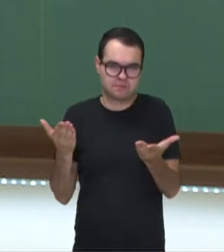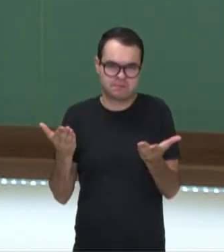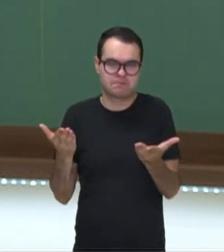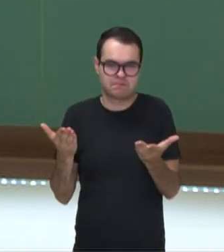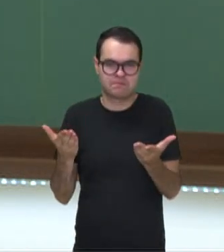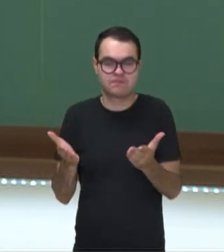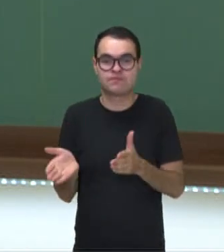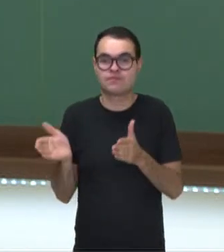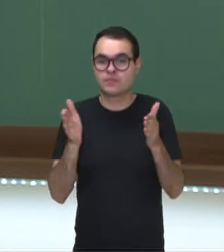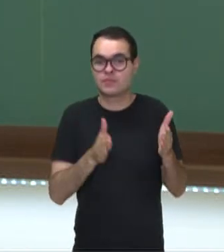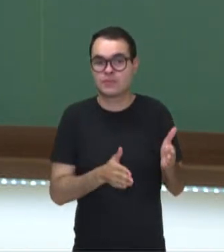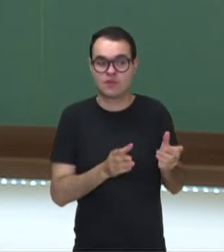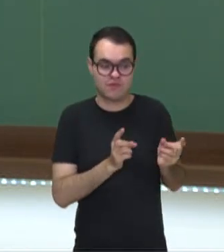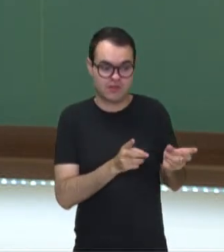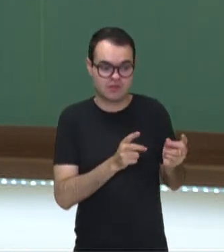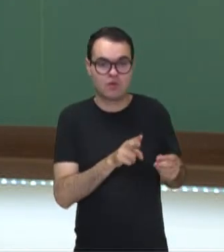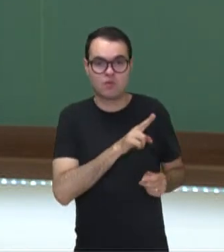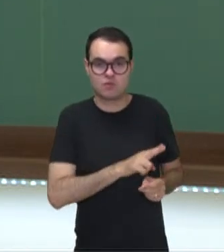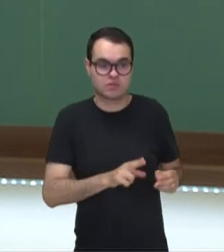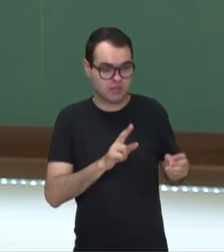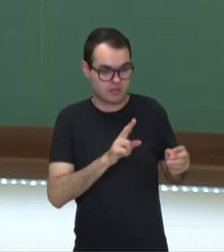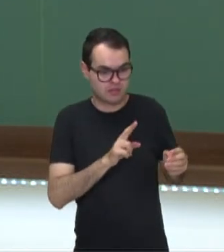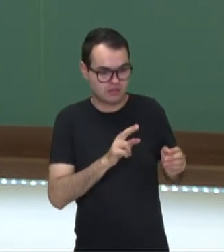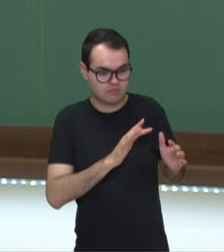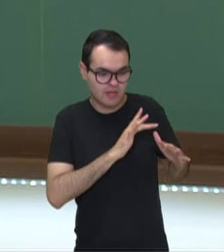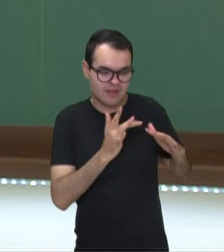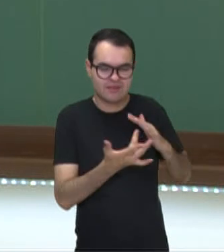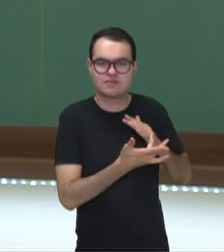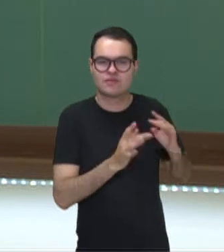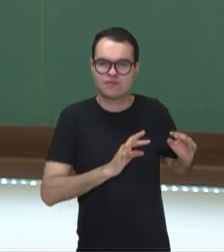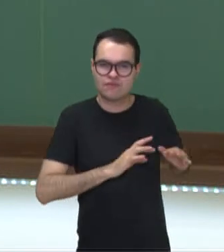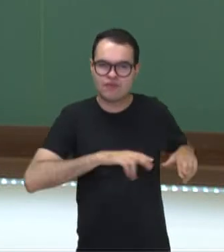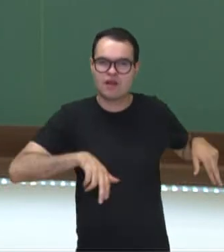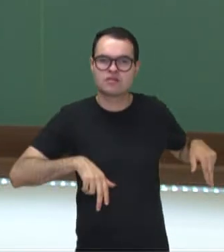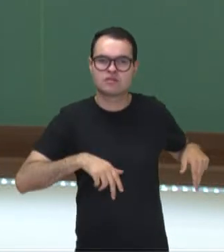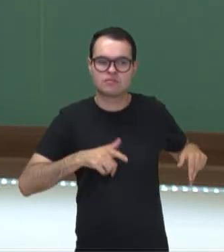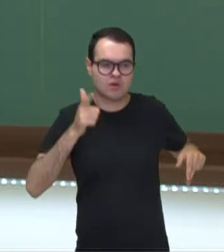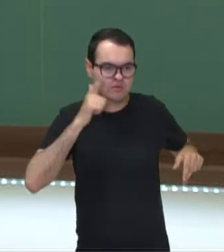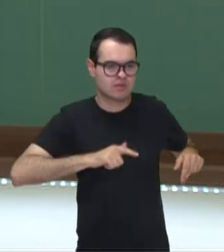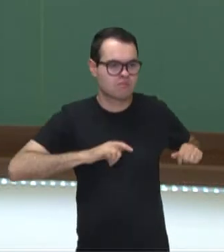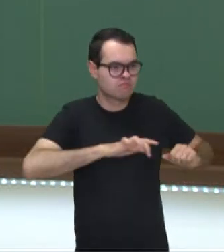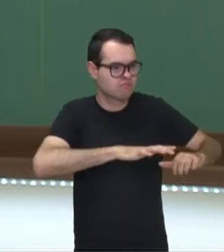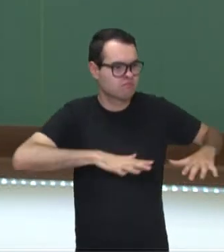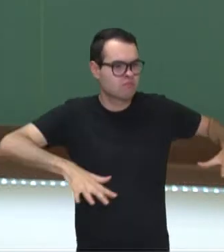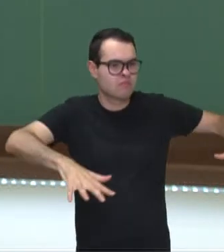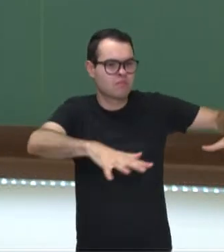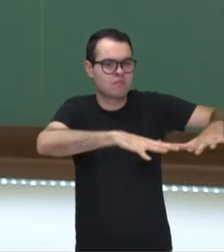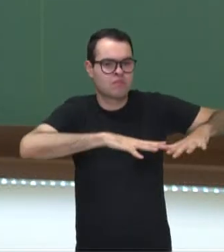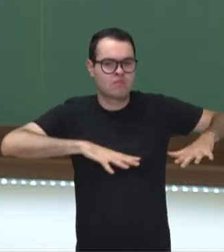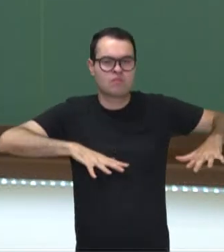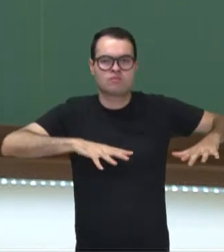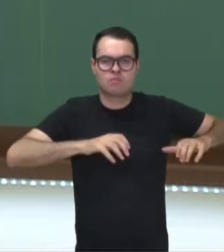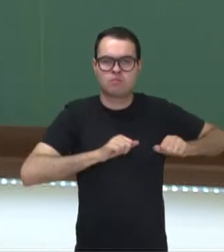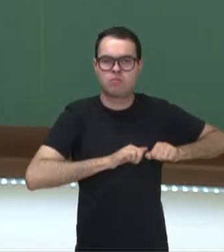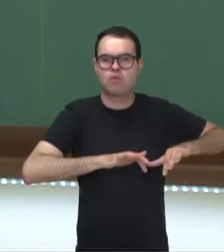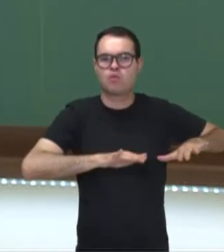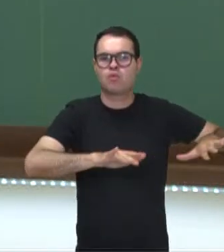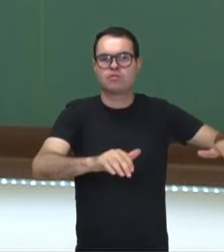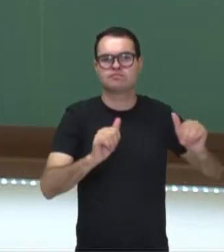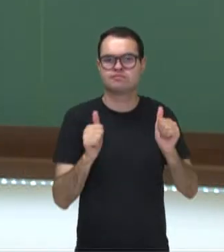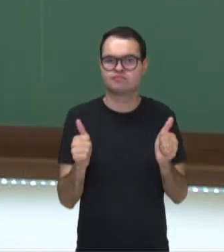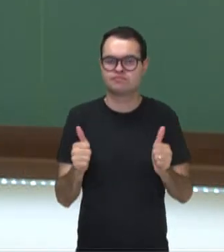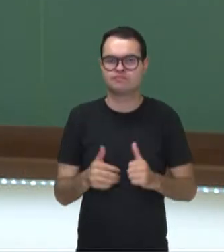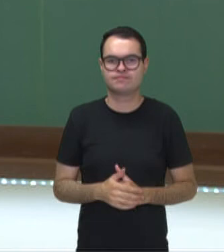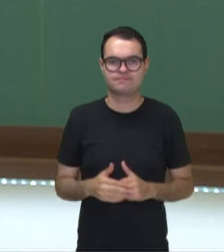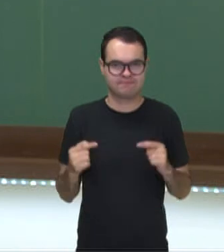O vendedor, ele vai usar as redes sociais para quê? Para alcançar um público maior pelas redes sociais, certo?